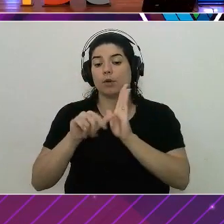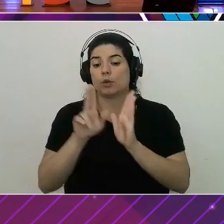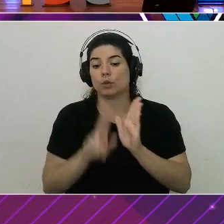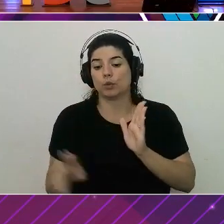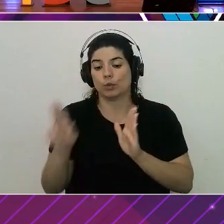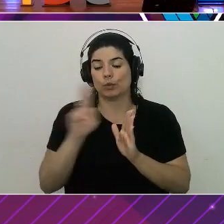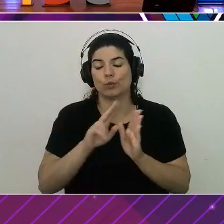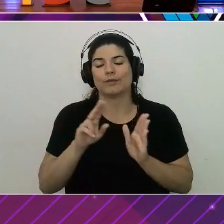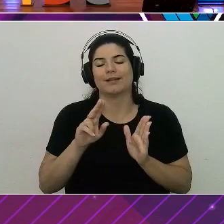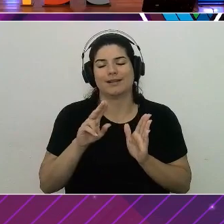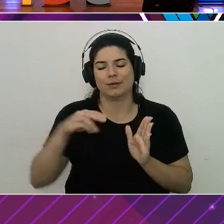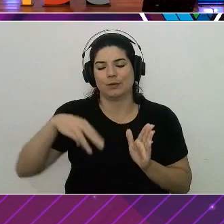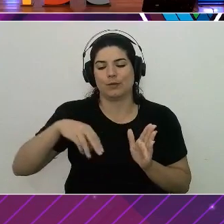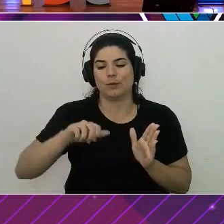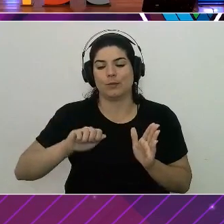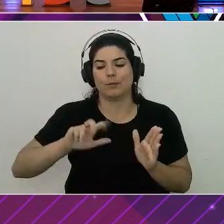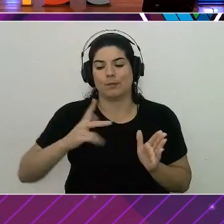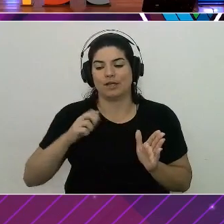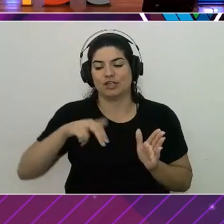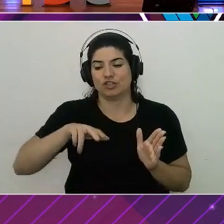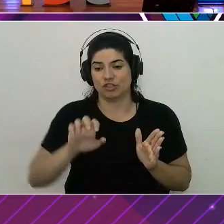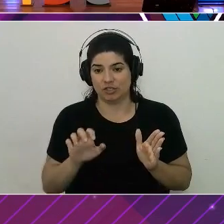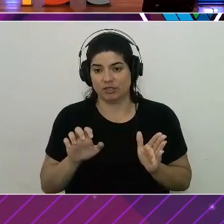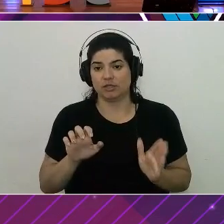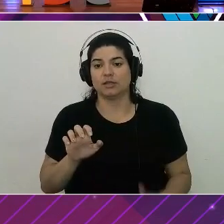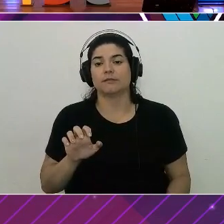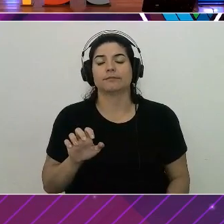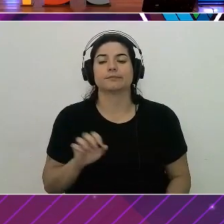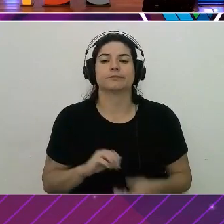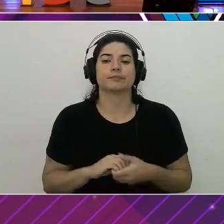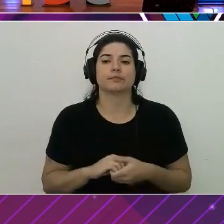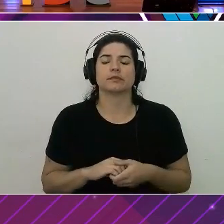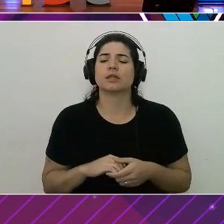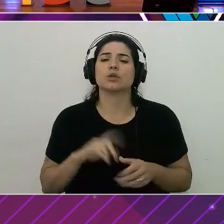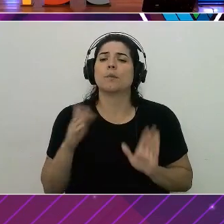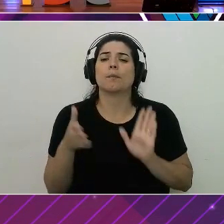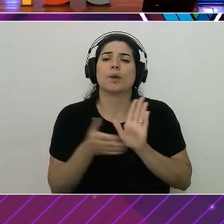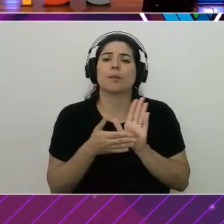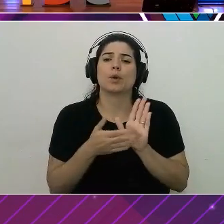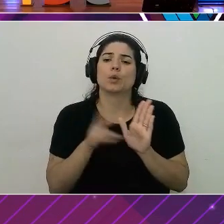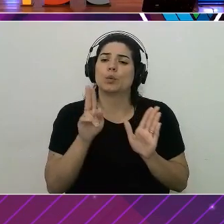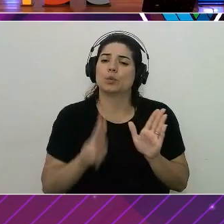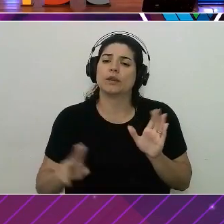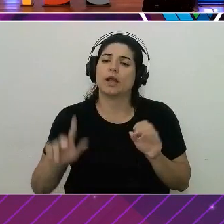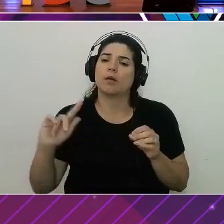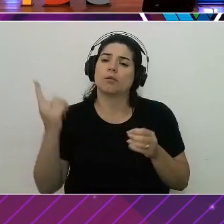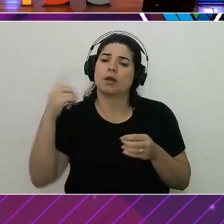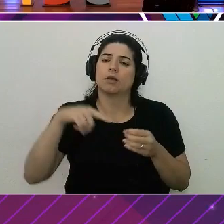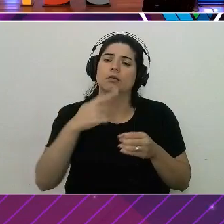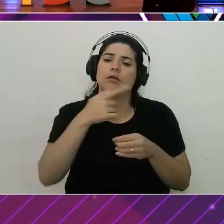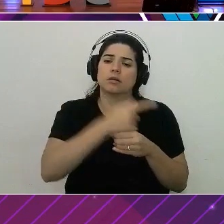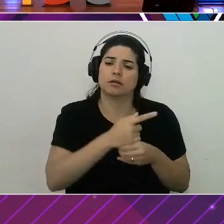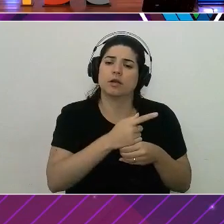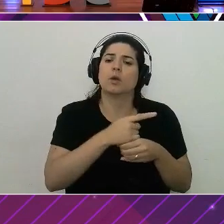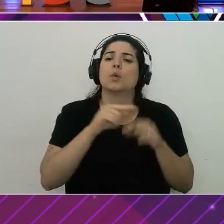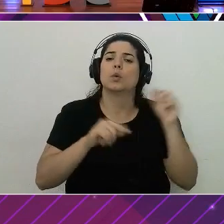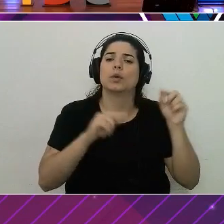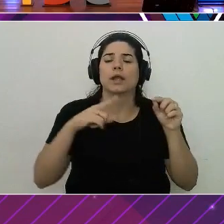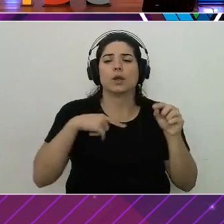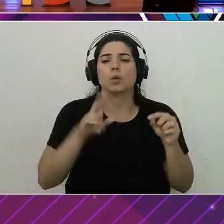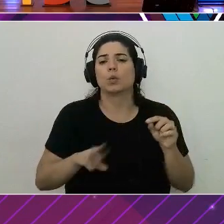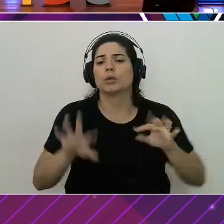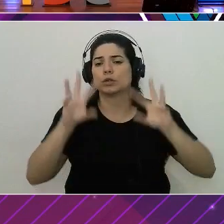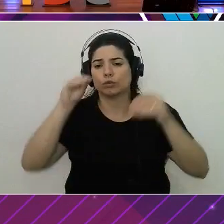proposta com o MySQL é que você faça isso tudo dentro do seu banco de dados.